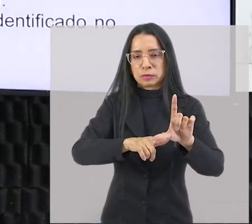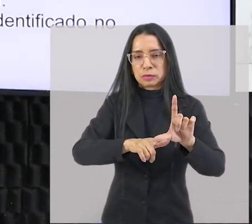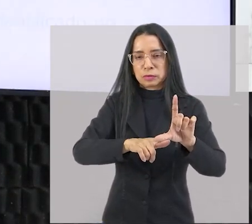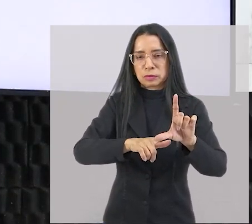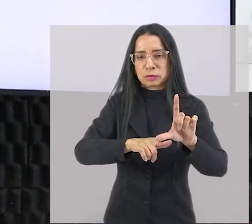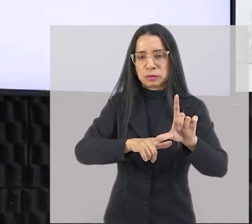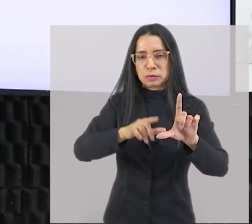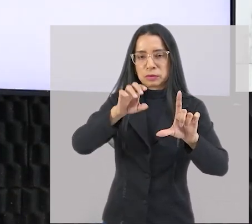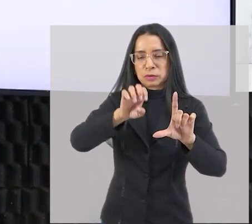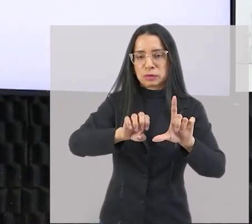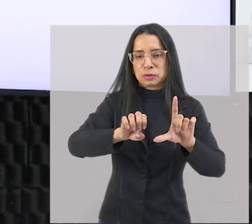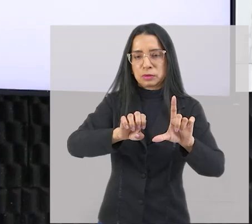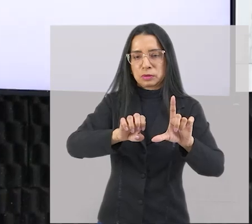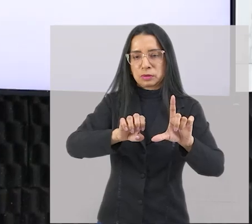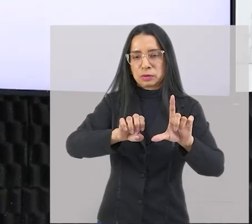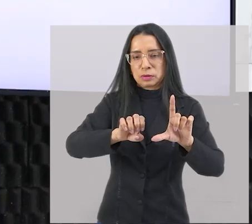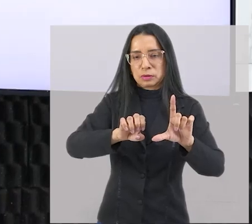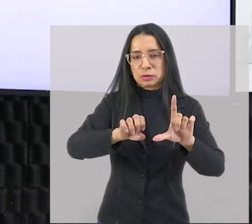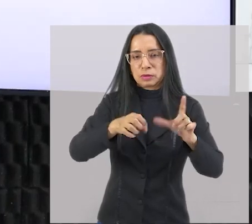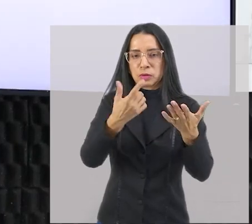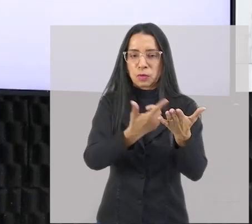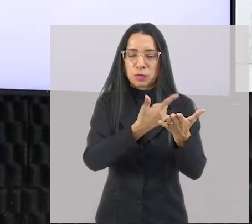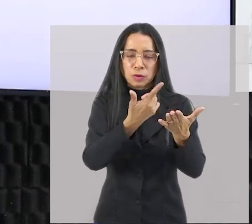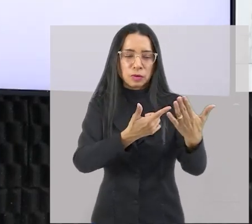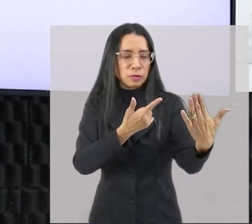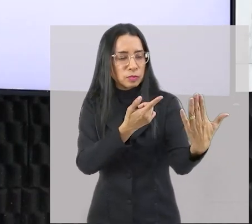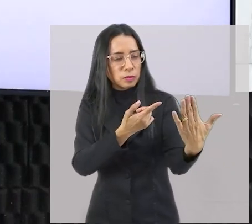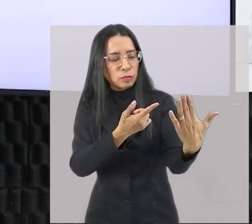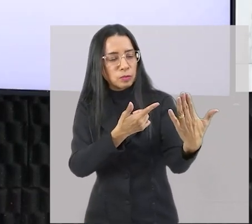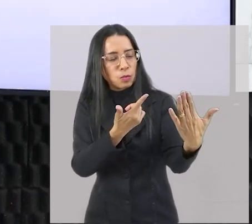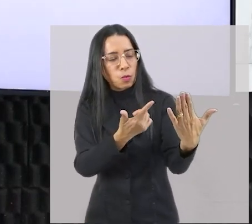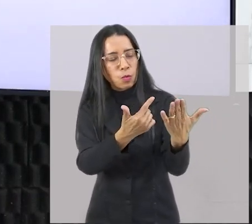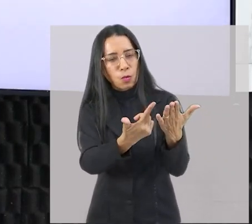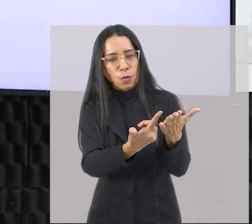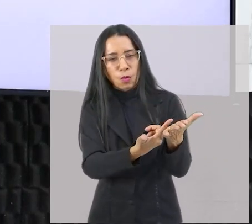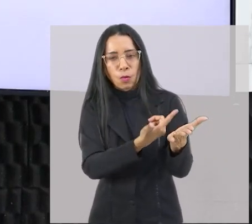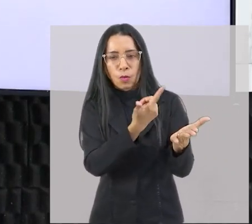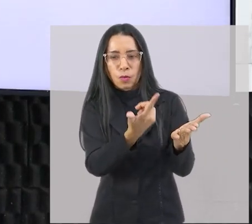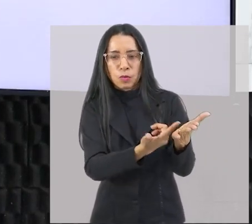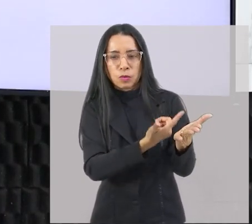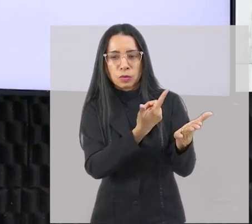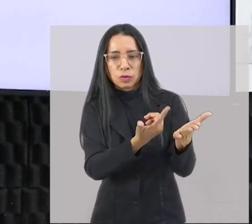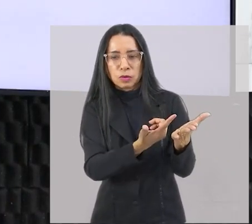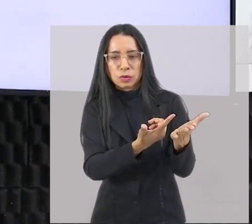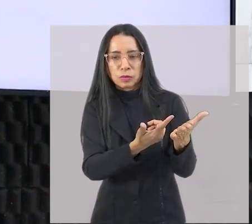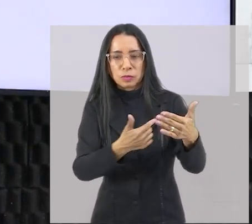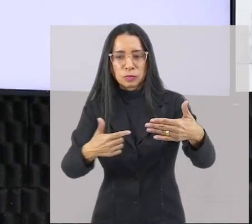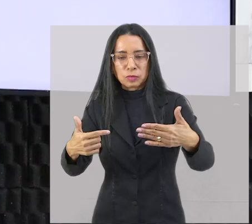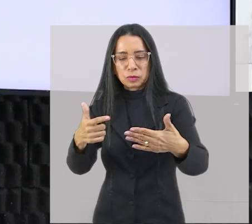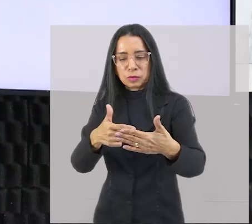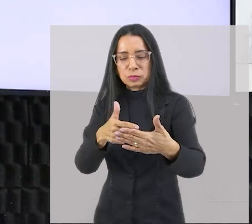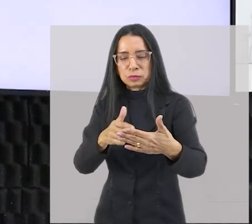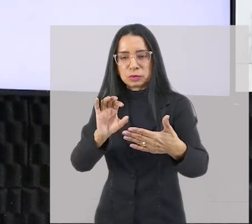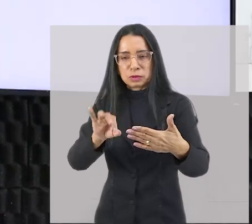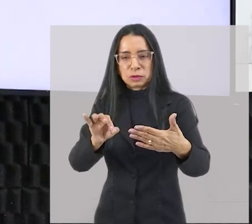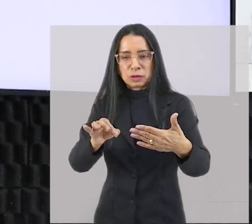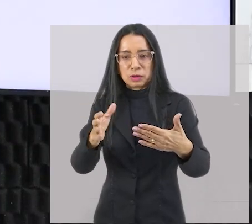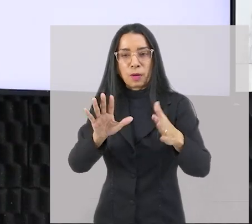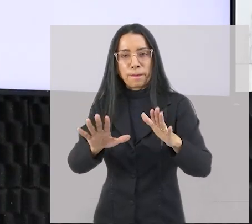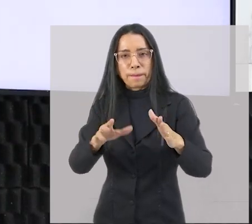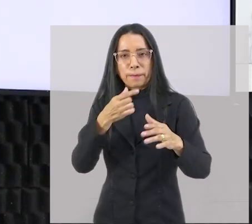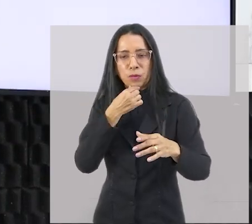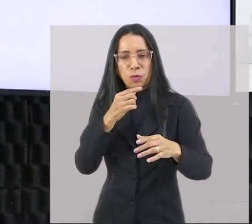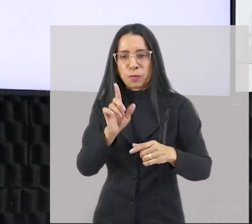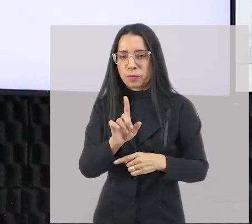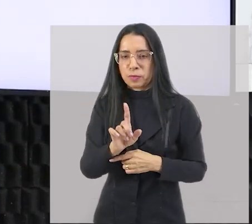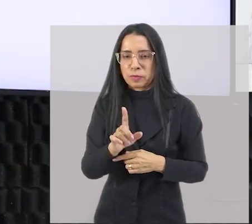espelho. Olha o livro no espelho. Espera aí. Dá a impressão de que o livro está correto, mas o homem